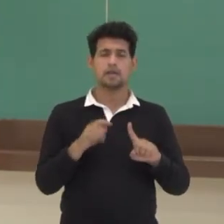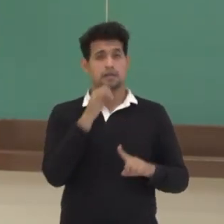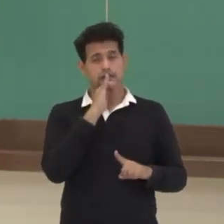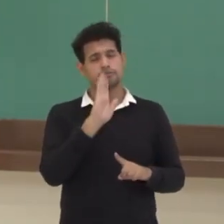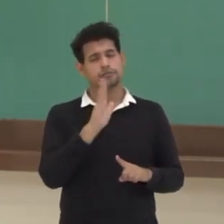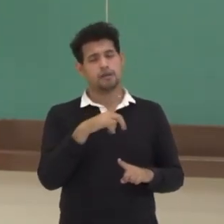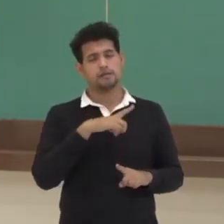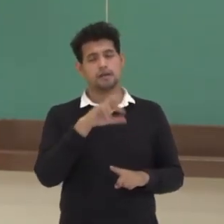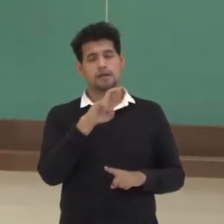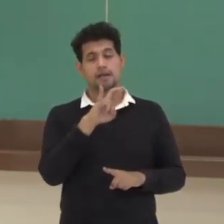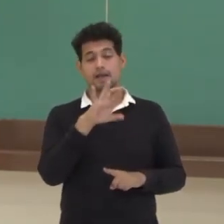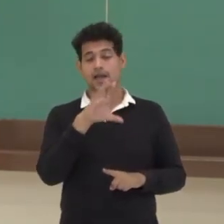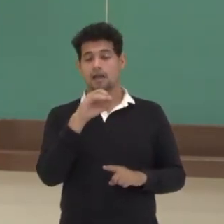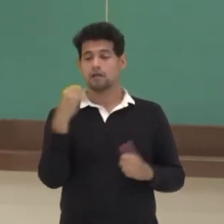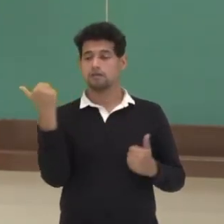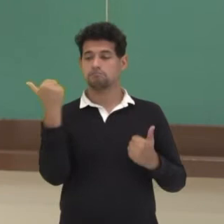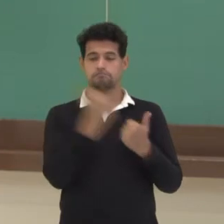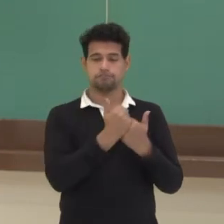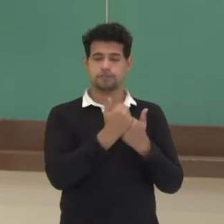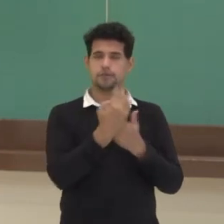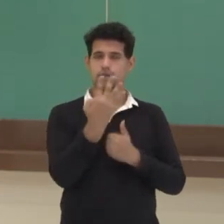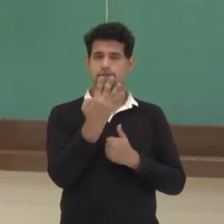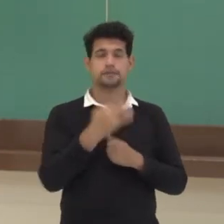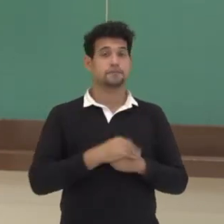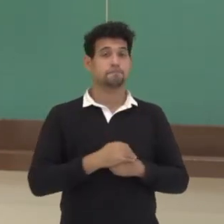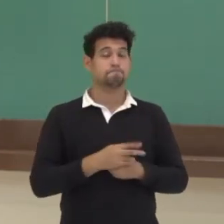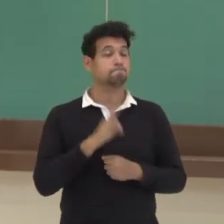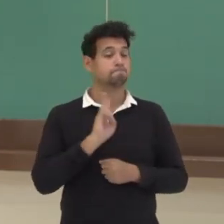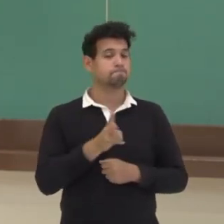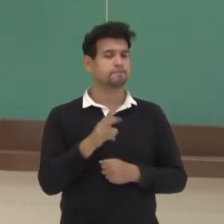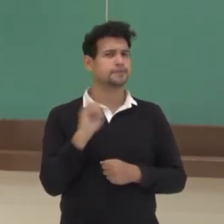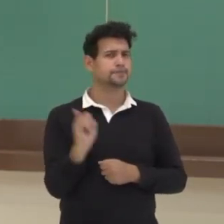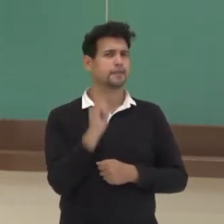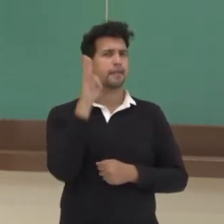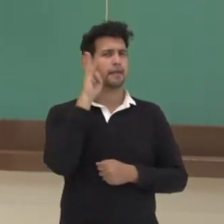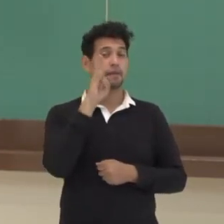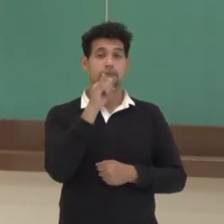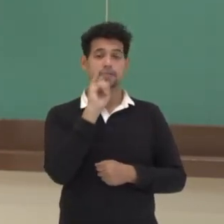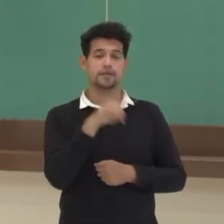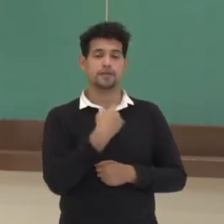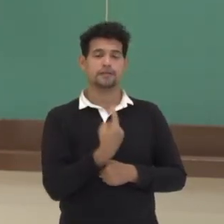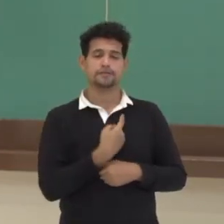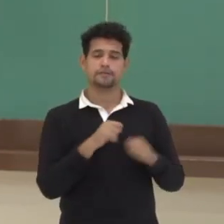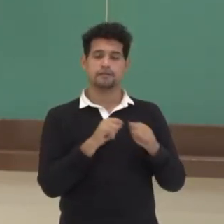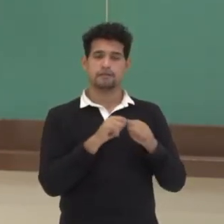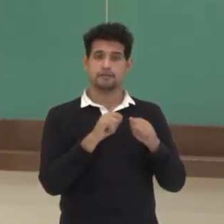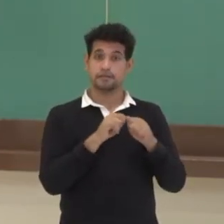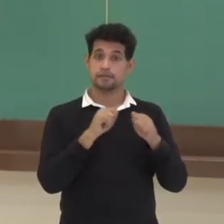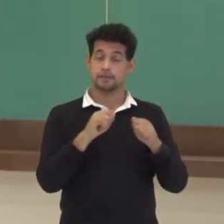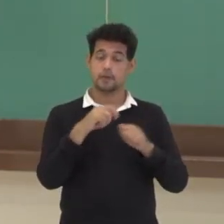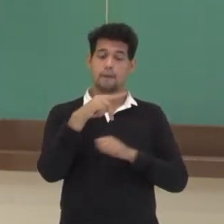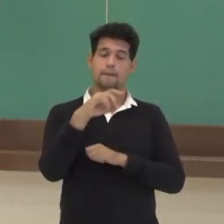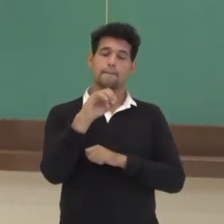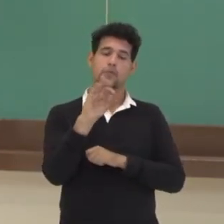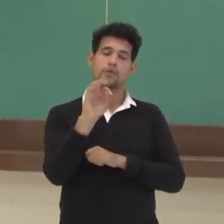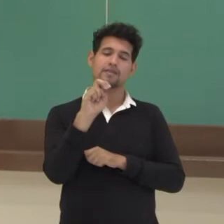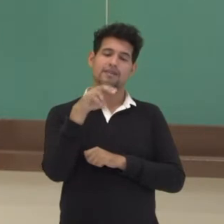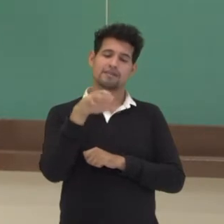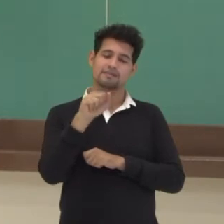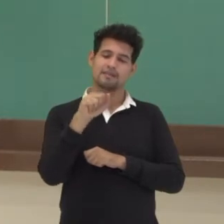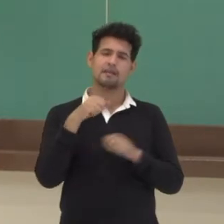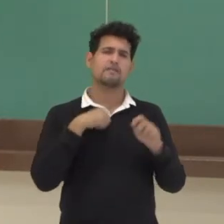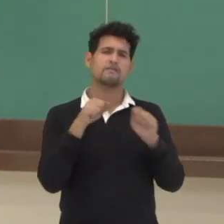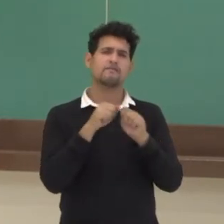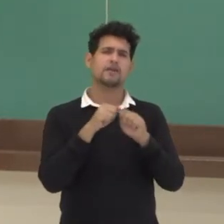tenho o raio, eu vou substituir por 4. Sempre lembre que, como nós estamos trabalhando com potenciação, eu